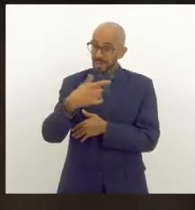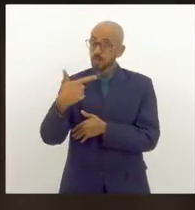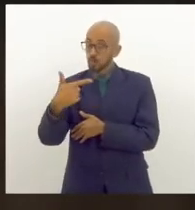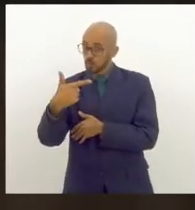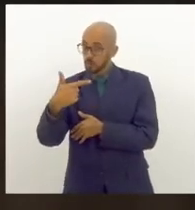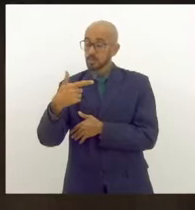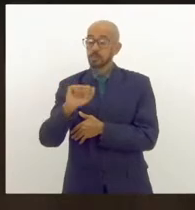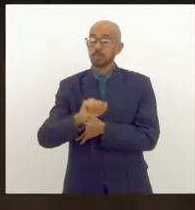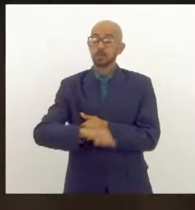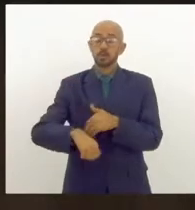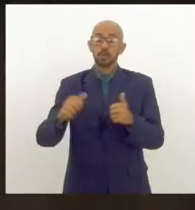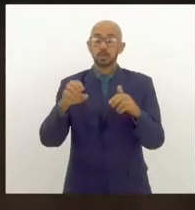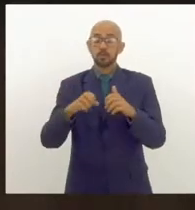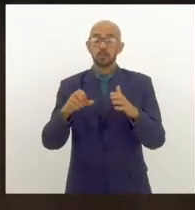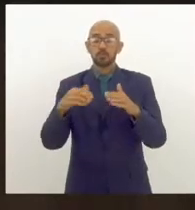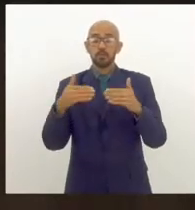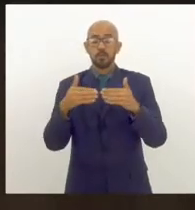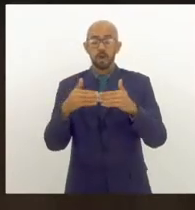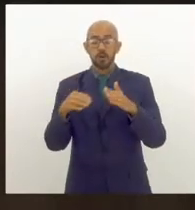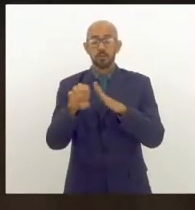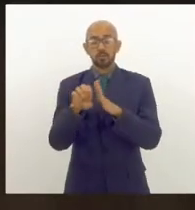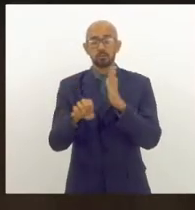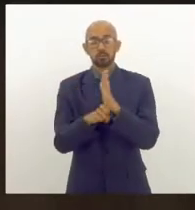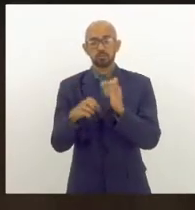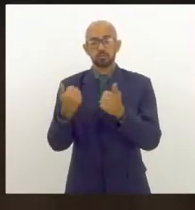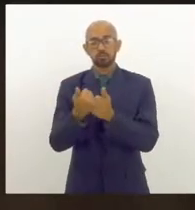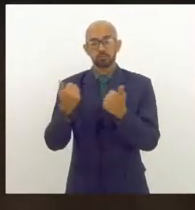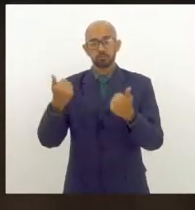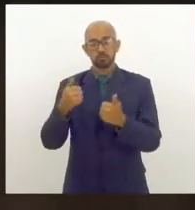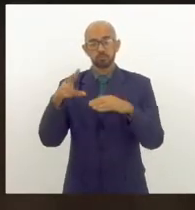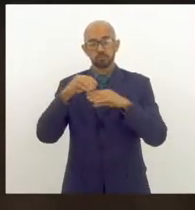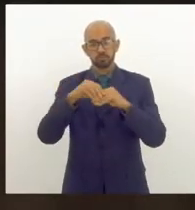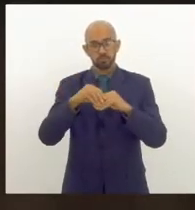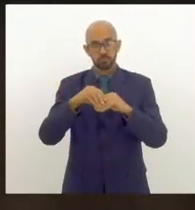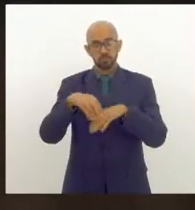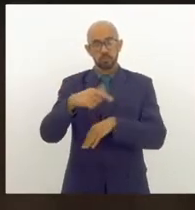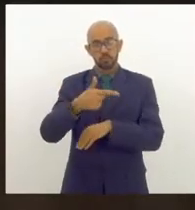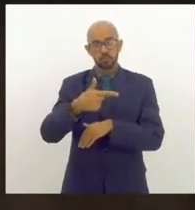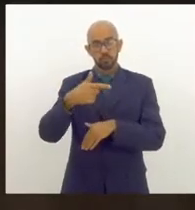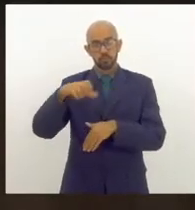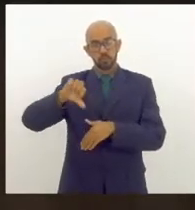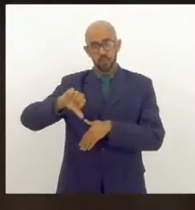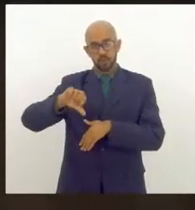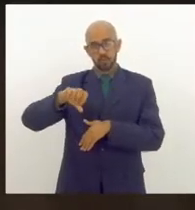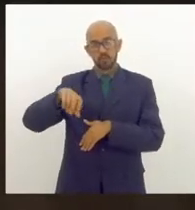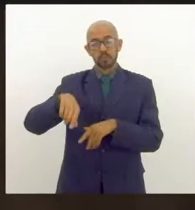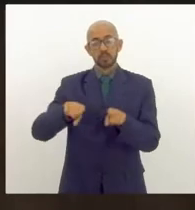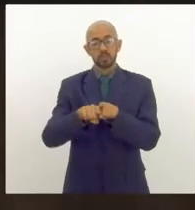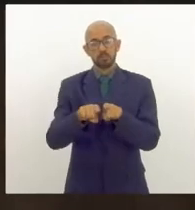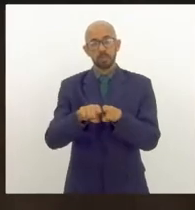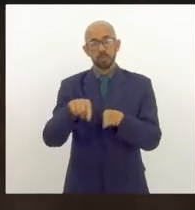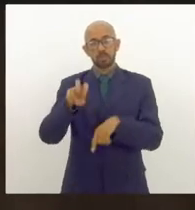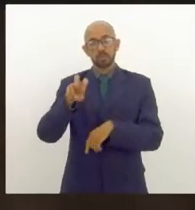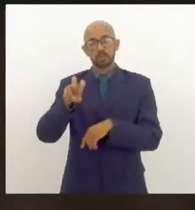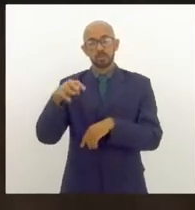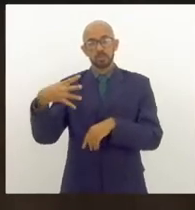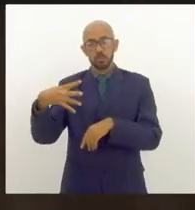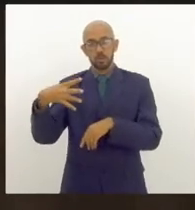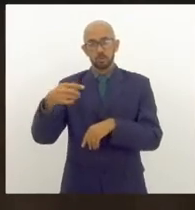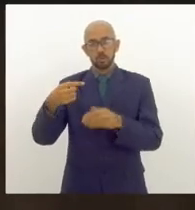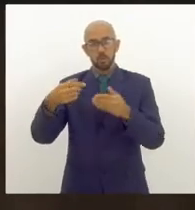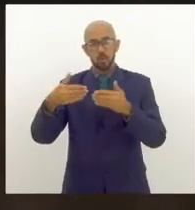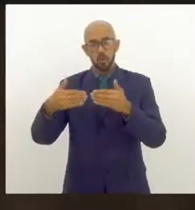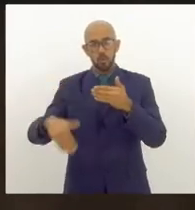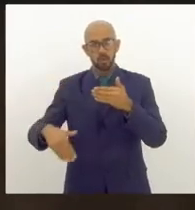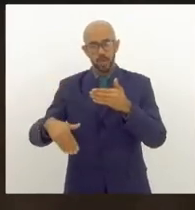Favorável com subemenda aglutinativa às emendas 29 e 54.